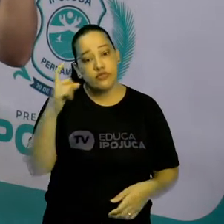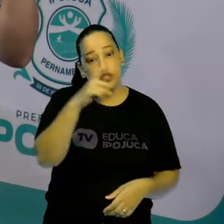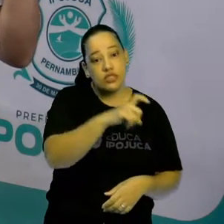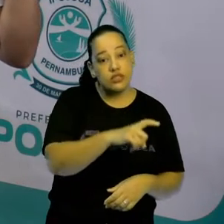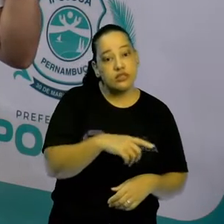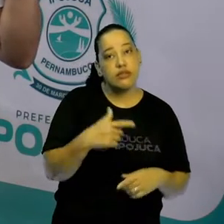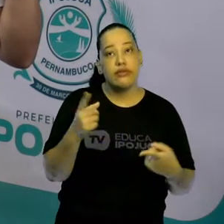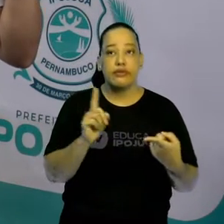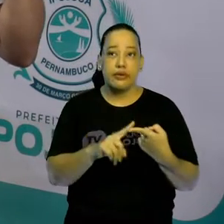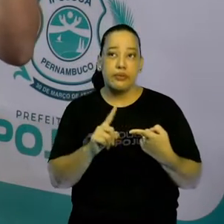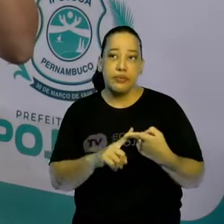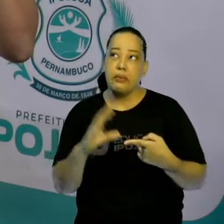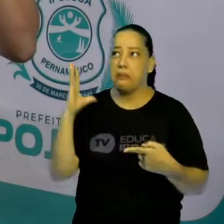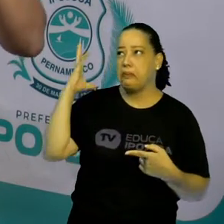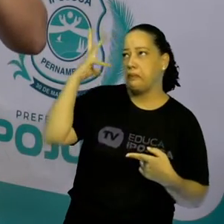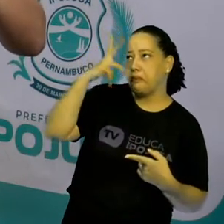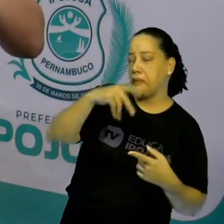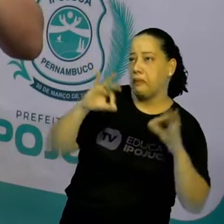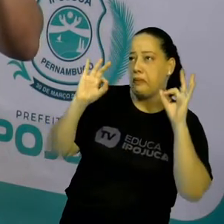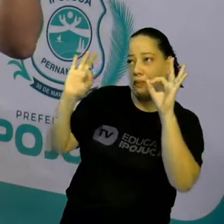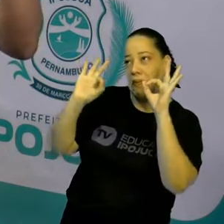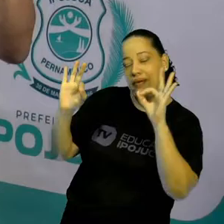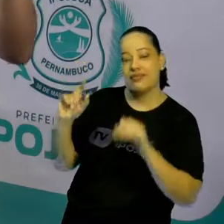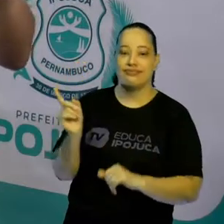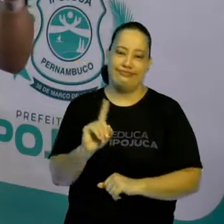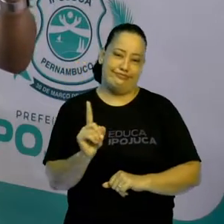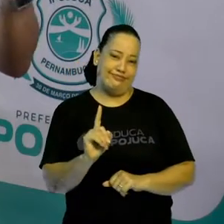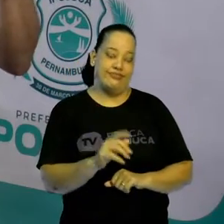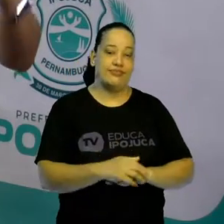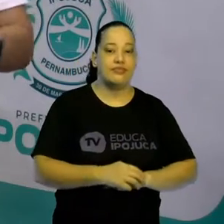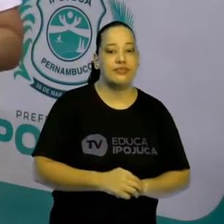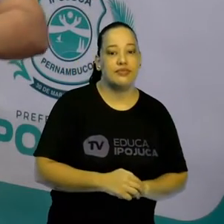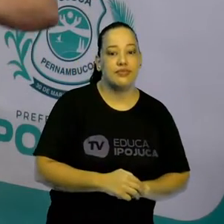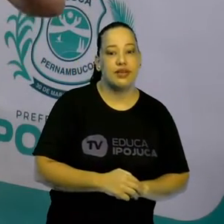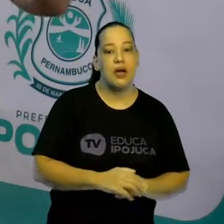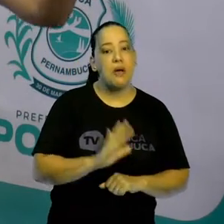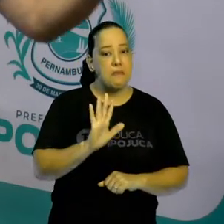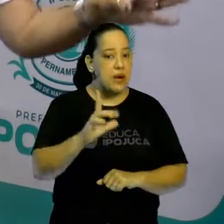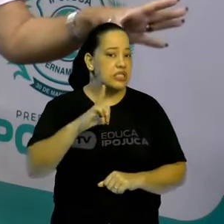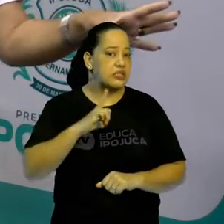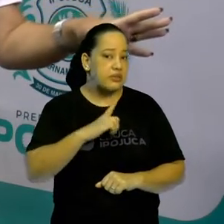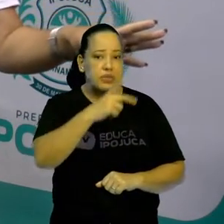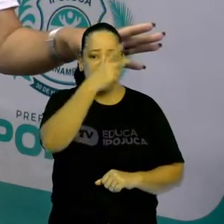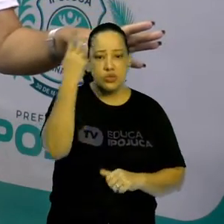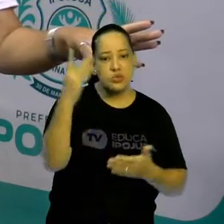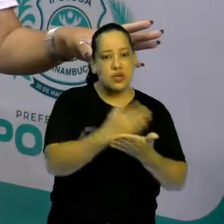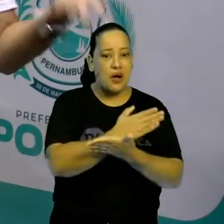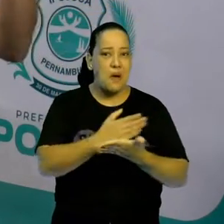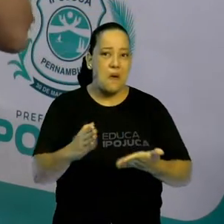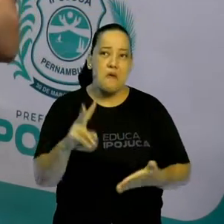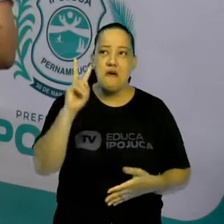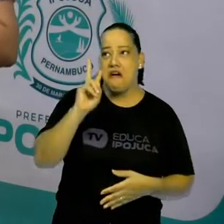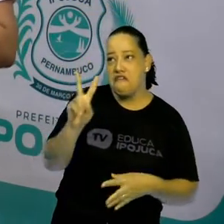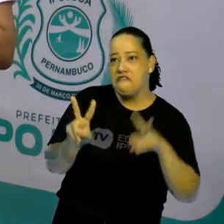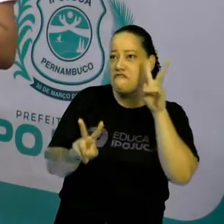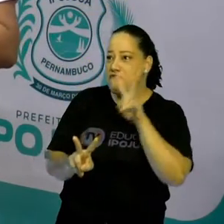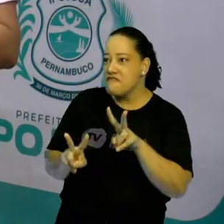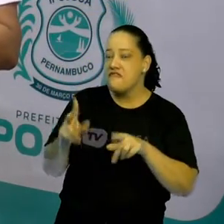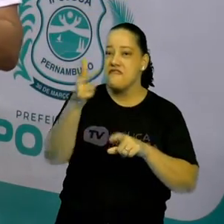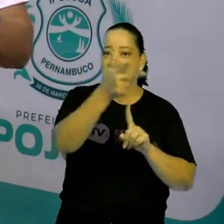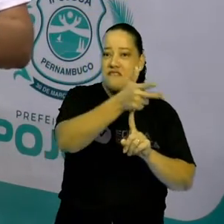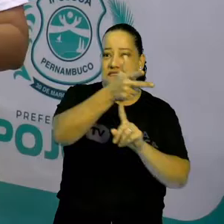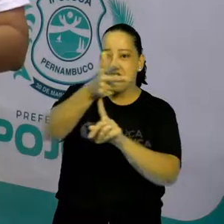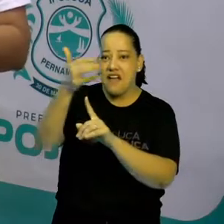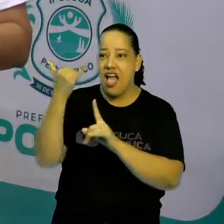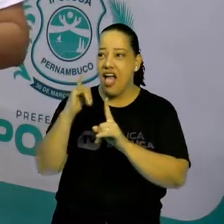é muito bonito de ver. Bom, e isso é uma coisa, um erro pessoal, né? Porque tem gente que acha a coisa mais linda do mundo o parque eólico. Mas já tem gente que